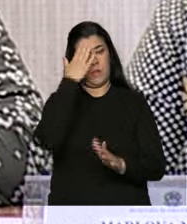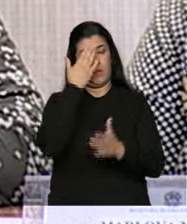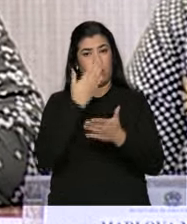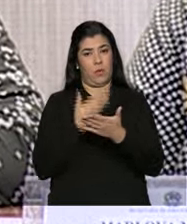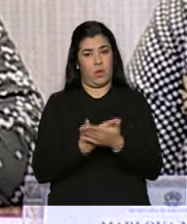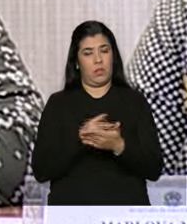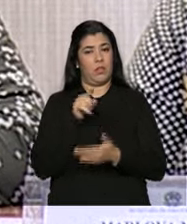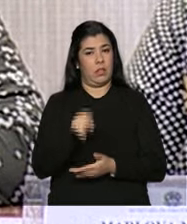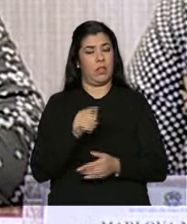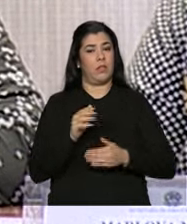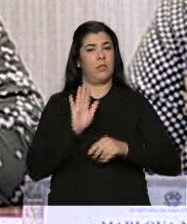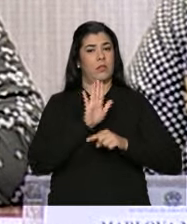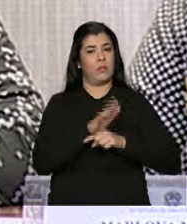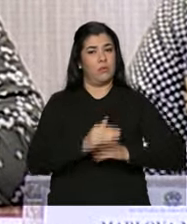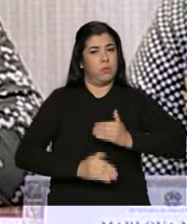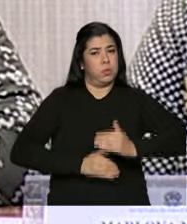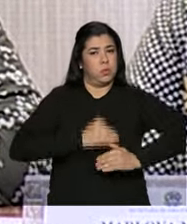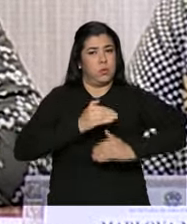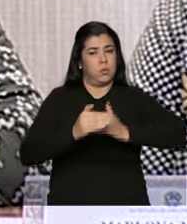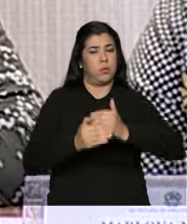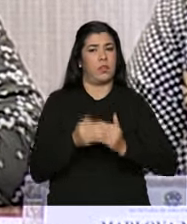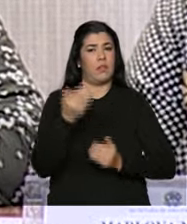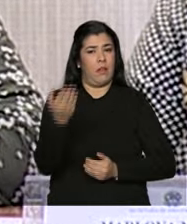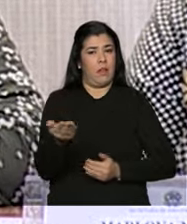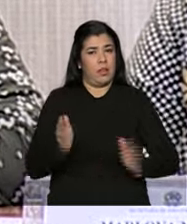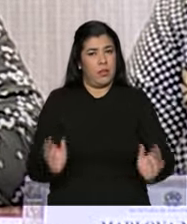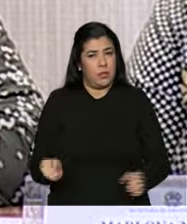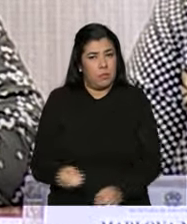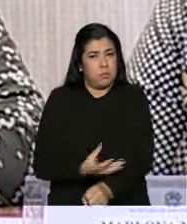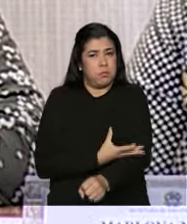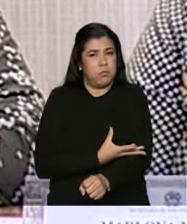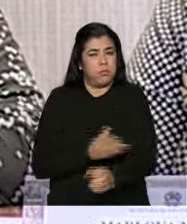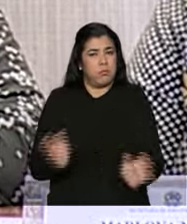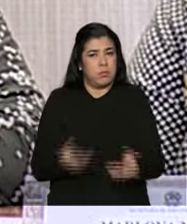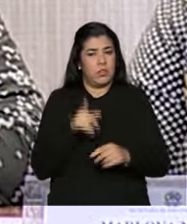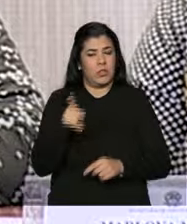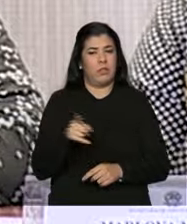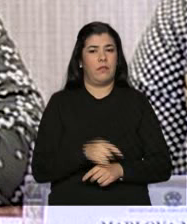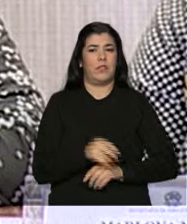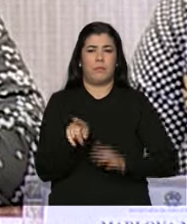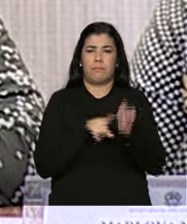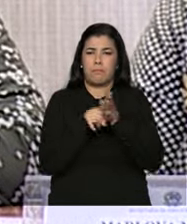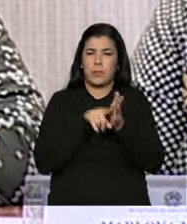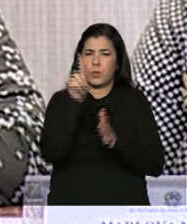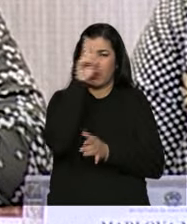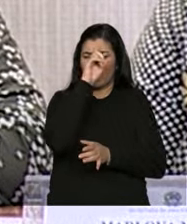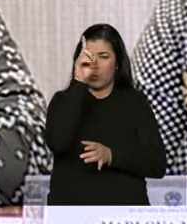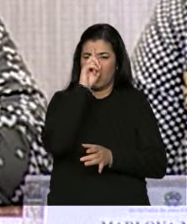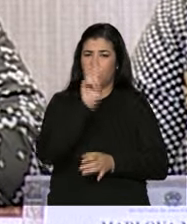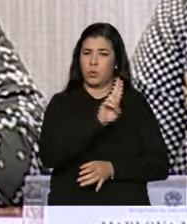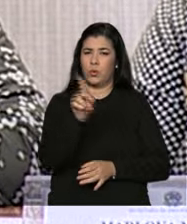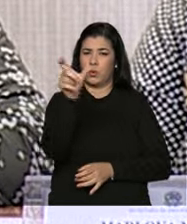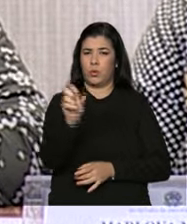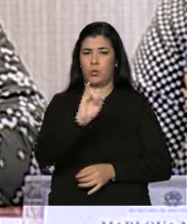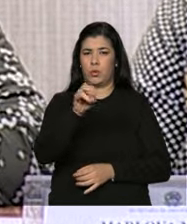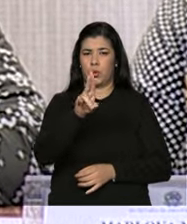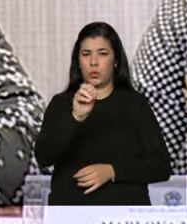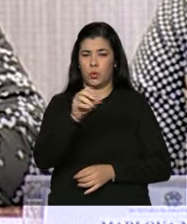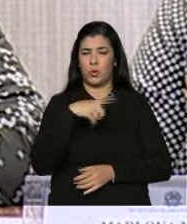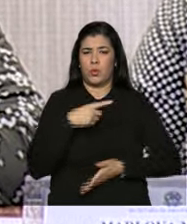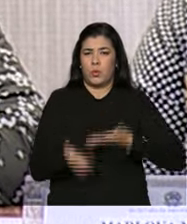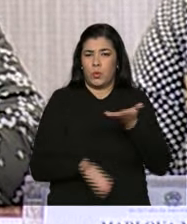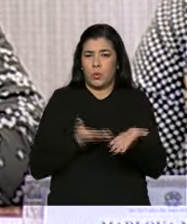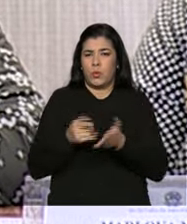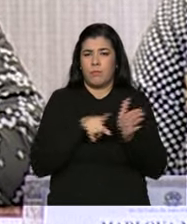move, né? esse nosso grande mestre, pesquisador Júlio Jacobo, todos os dias de sua vida quando ele se dedica